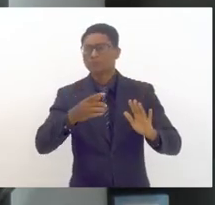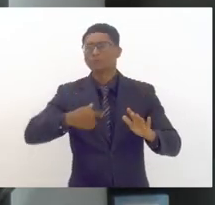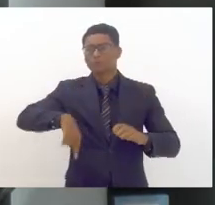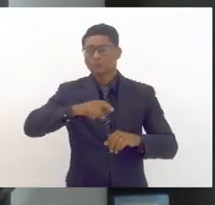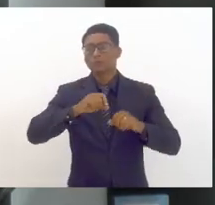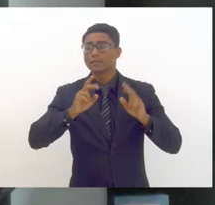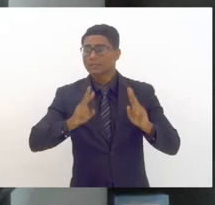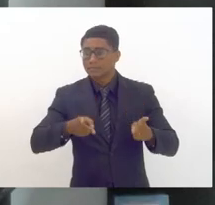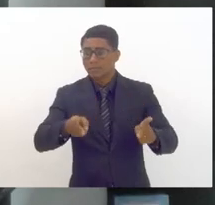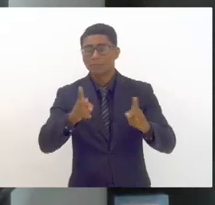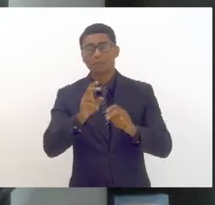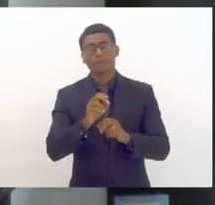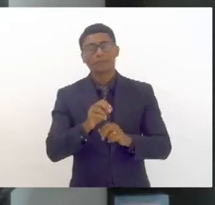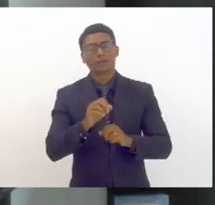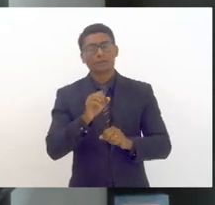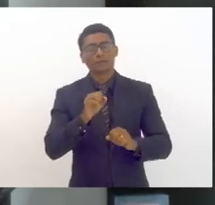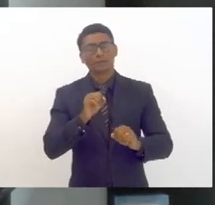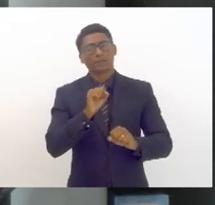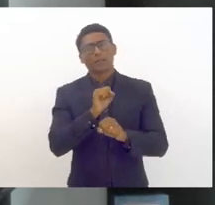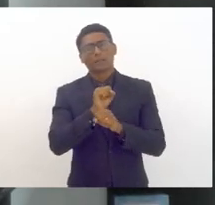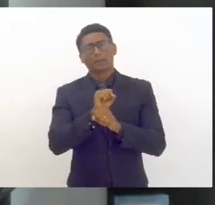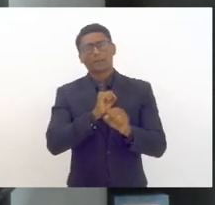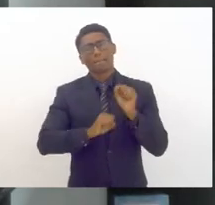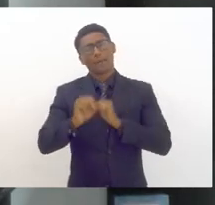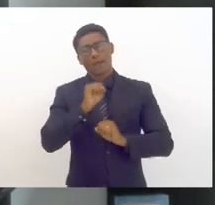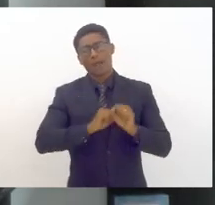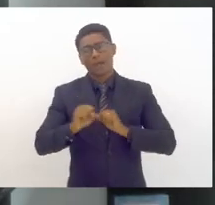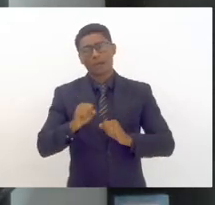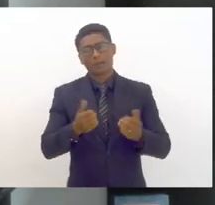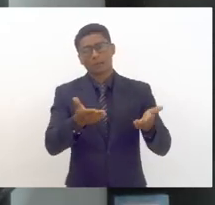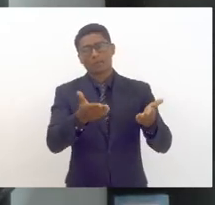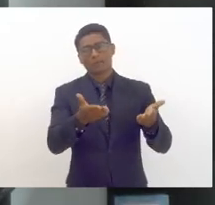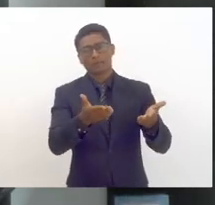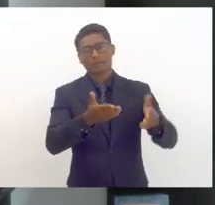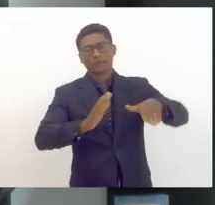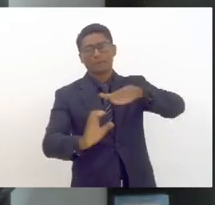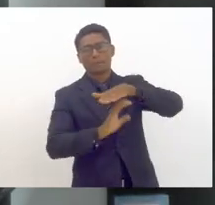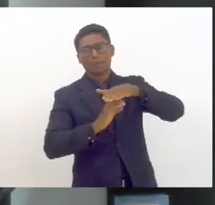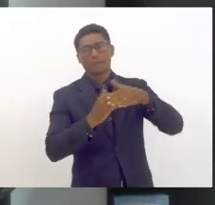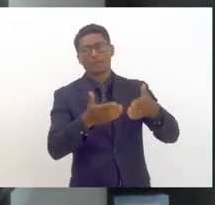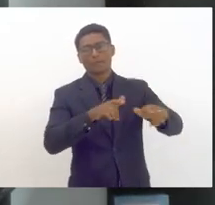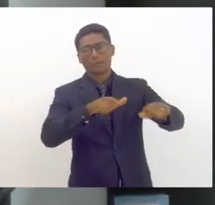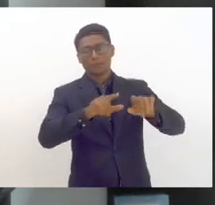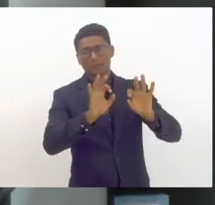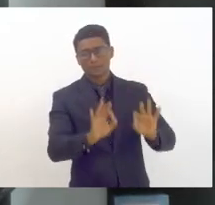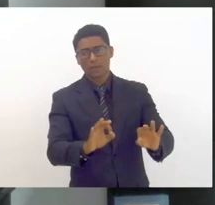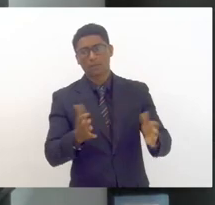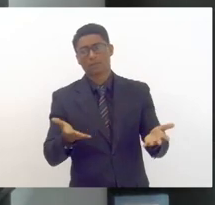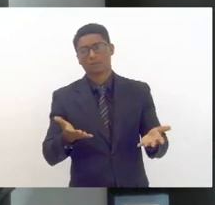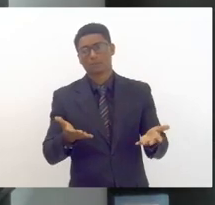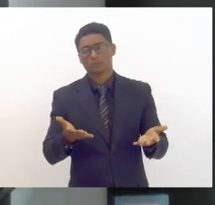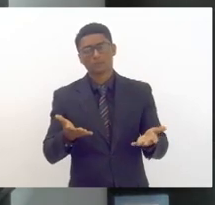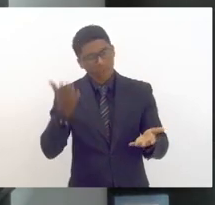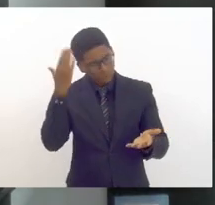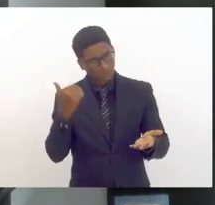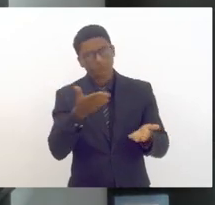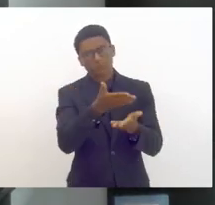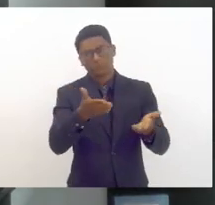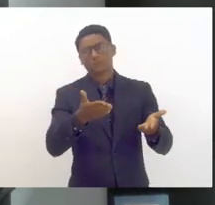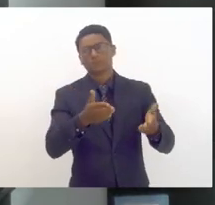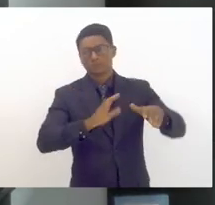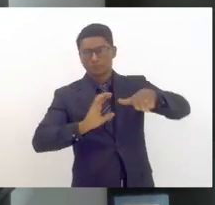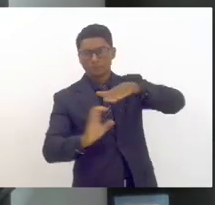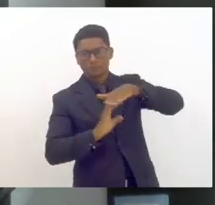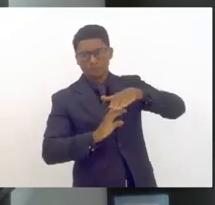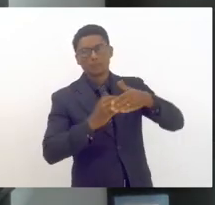de boa prestação de serviços. Então, a gente sabe do movimento das operadoras,